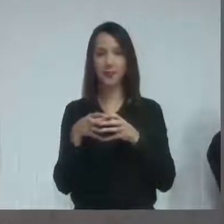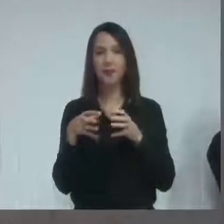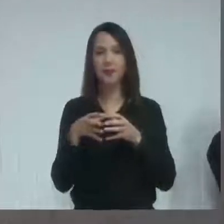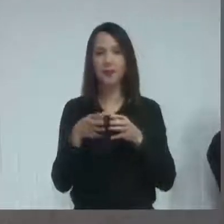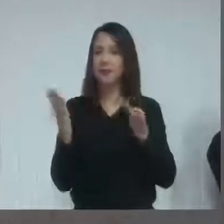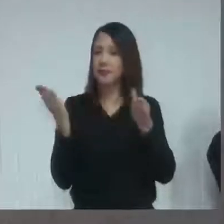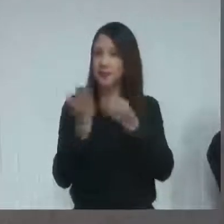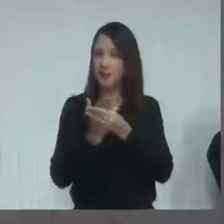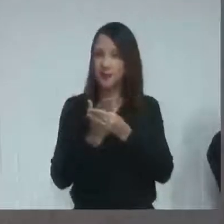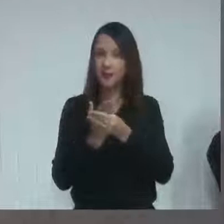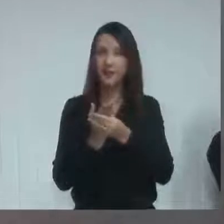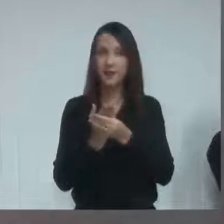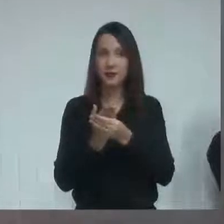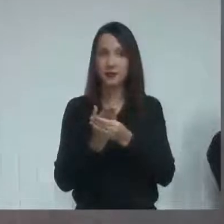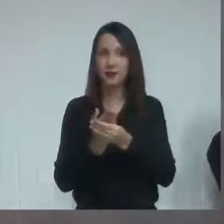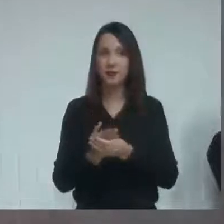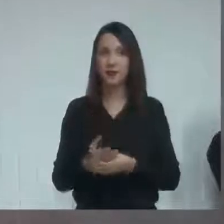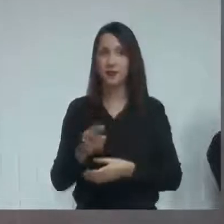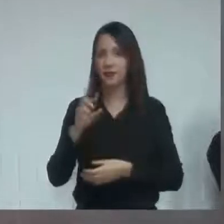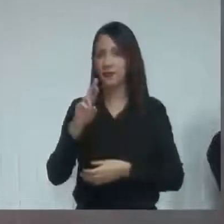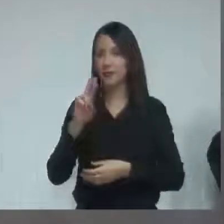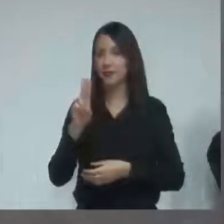processante composta pelos vereadores Rubens Nunes,